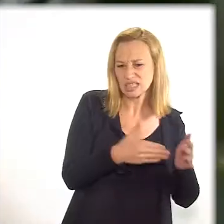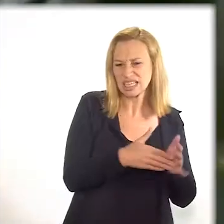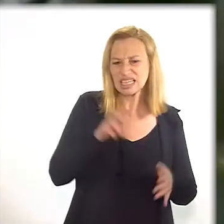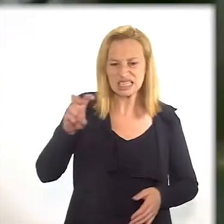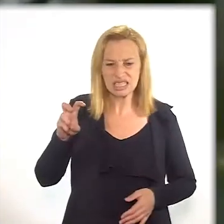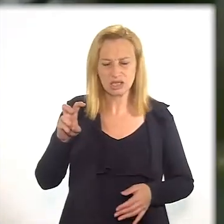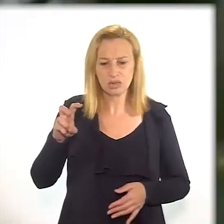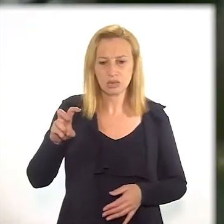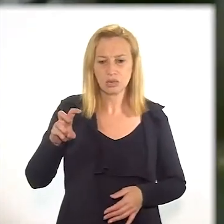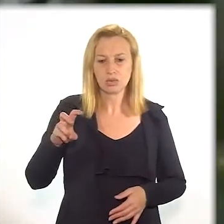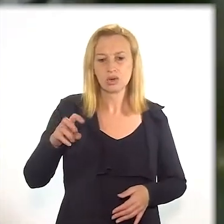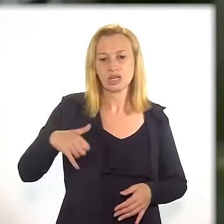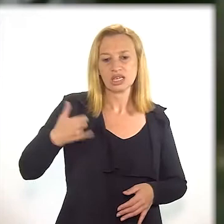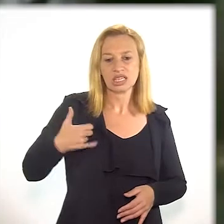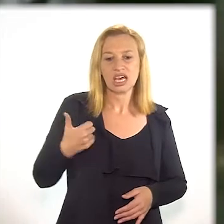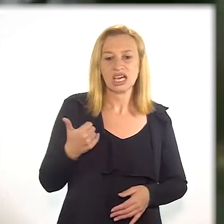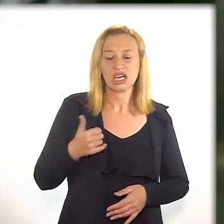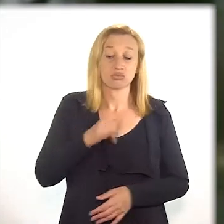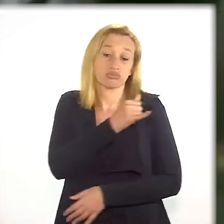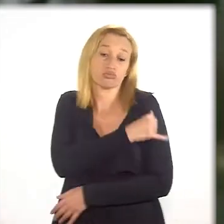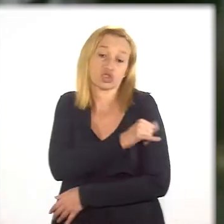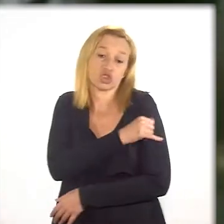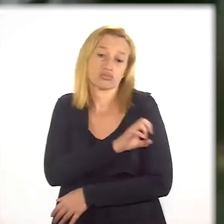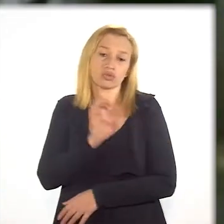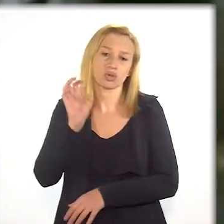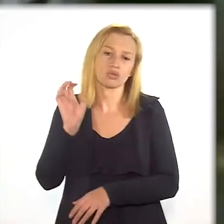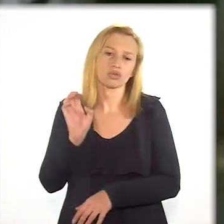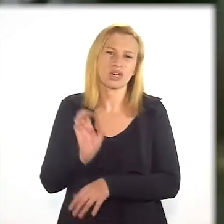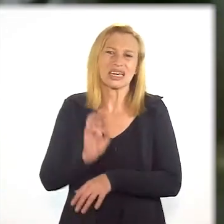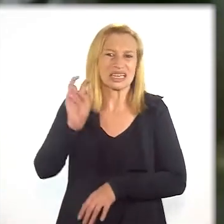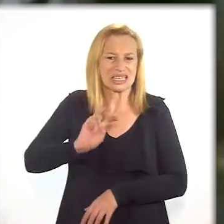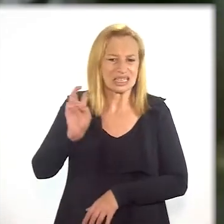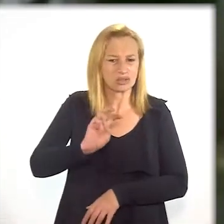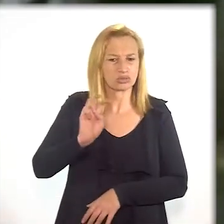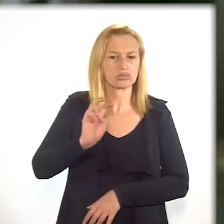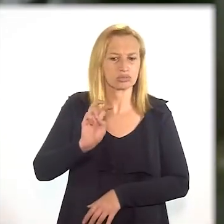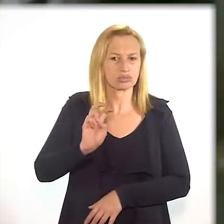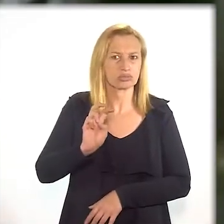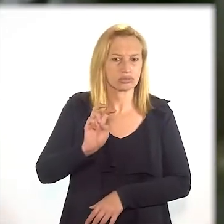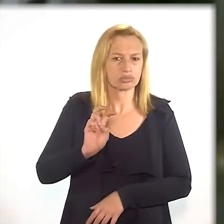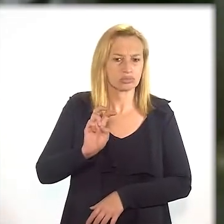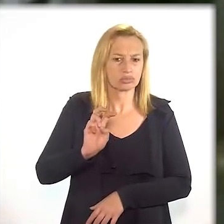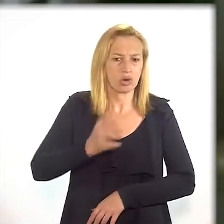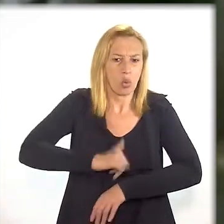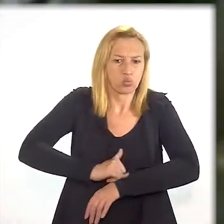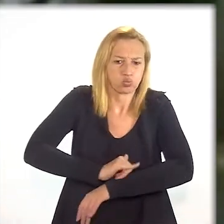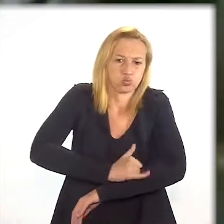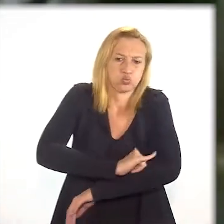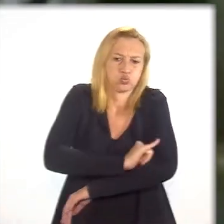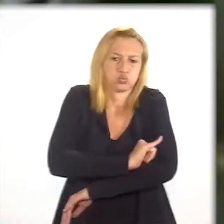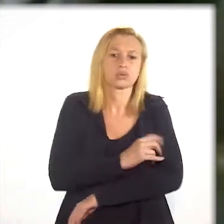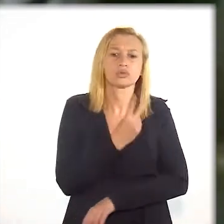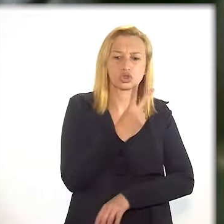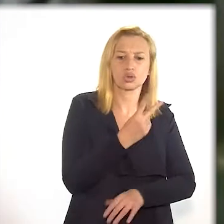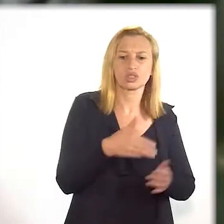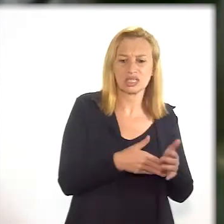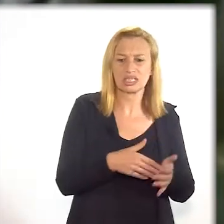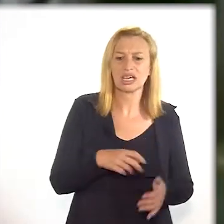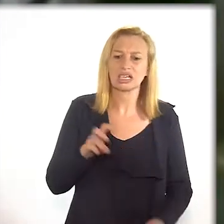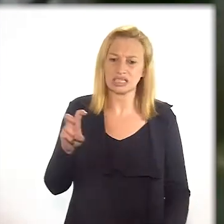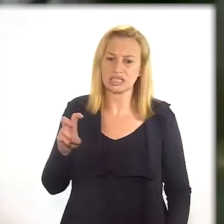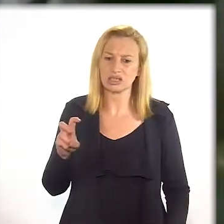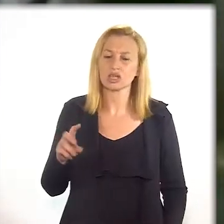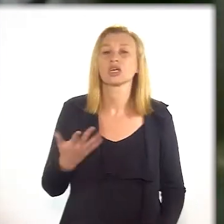o estado do Rio de Janeiro ficou em 5º lugar em percentual de obesidade. Nas crianças um pouquinho